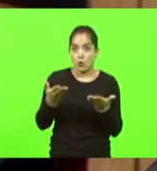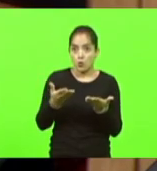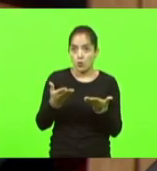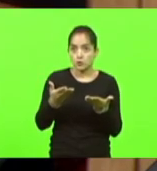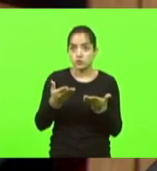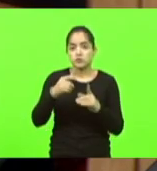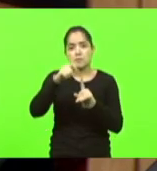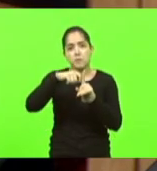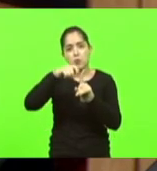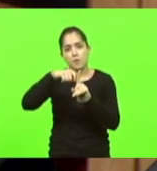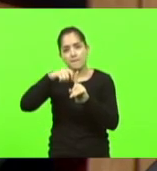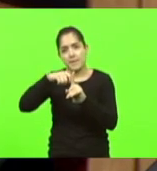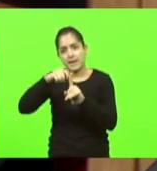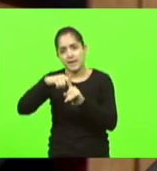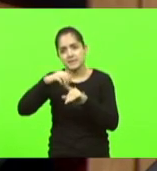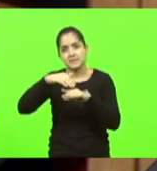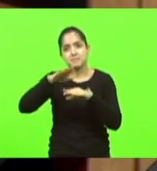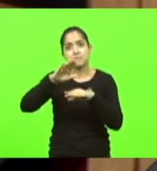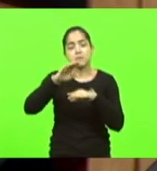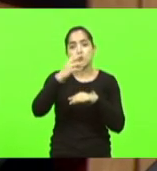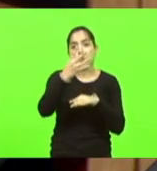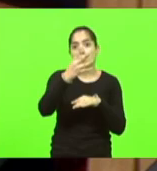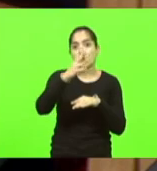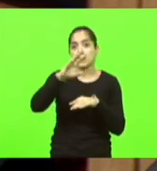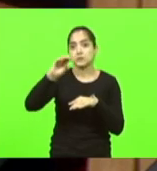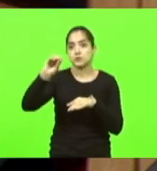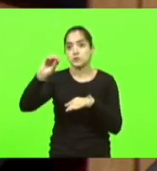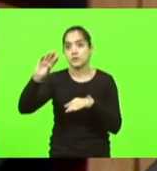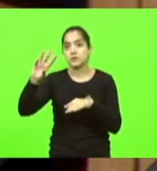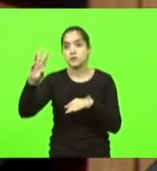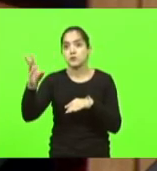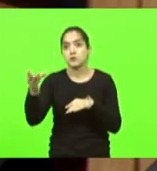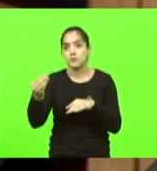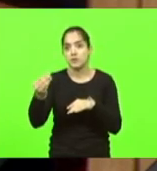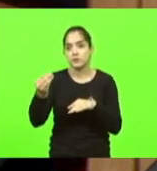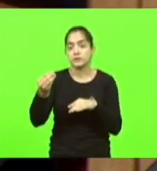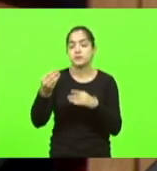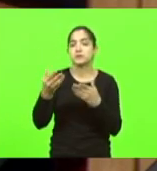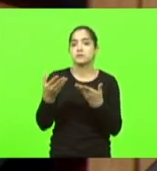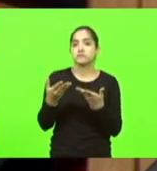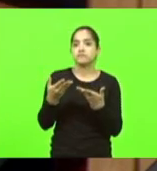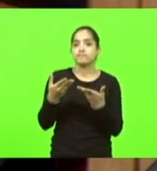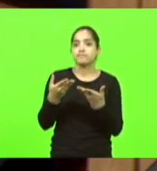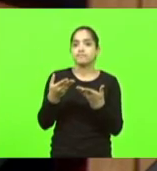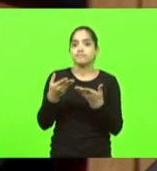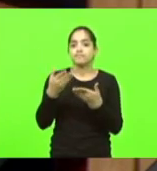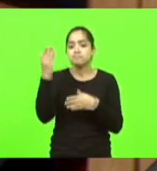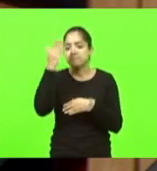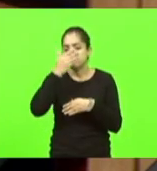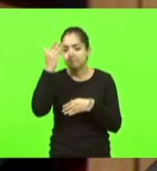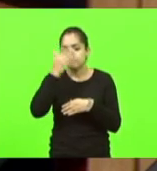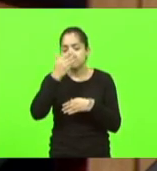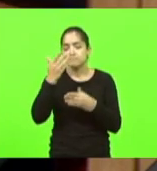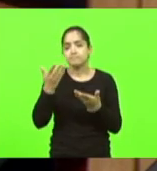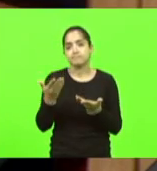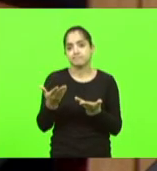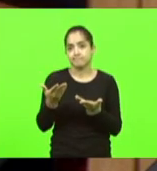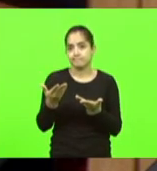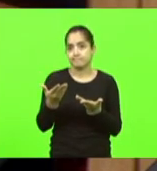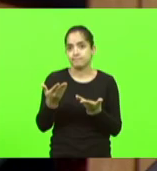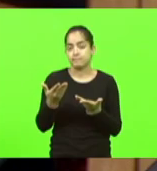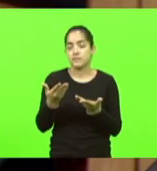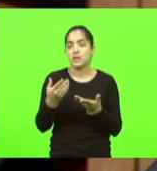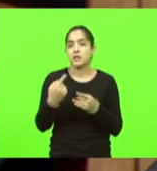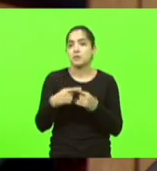por mês da casa dos 400 milhões e eu não posso fazer de conta que os também não existe porque